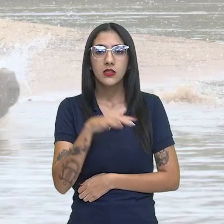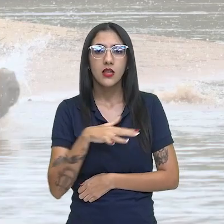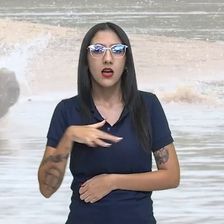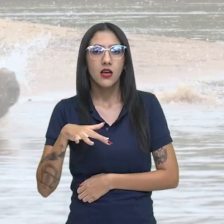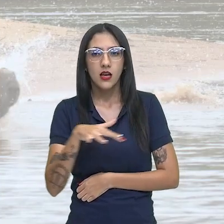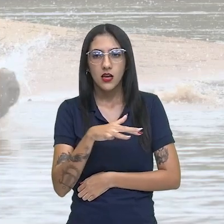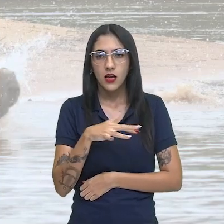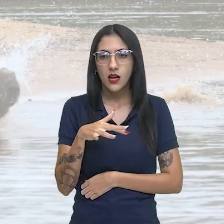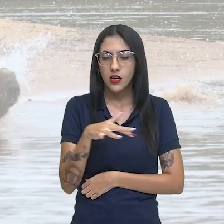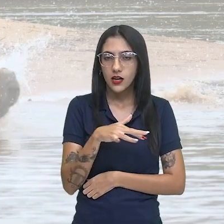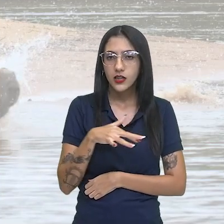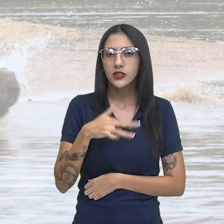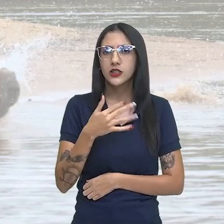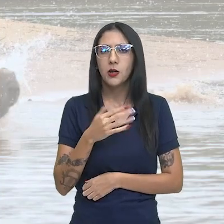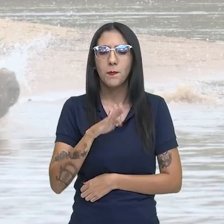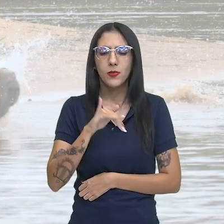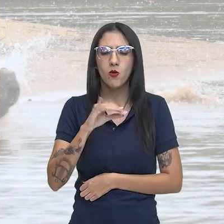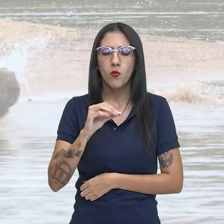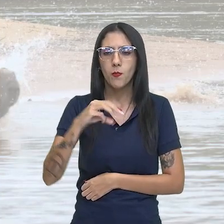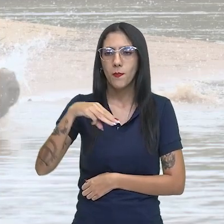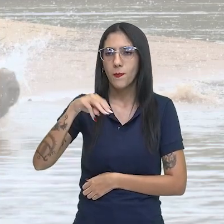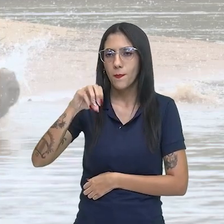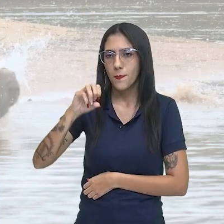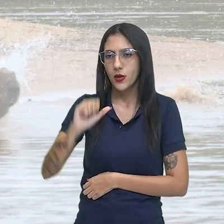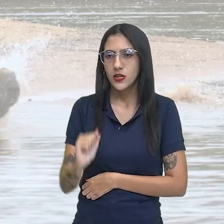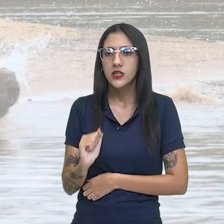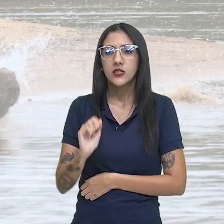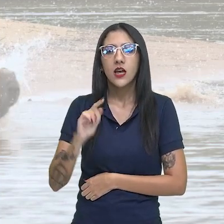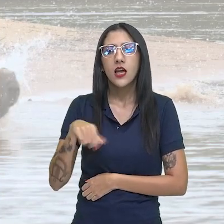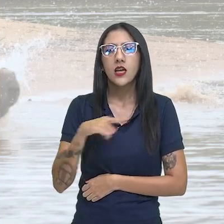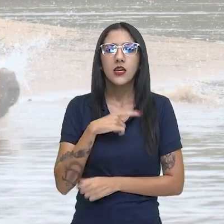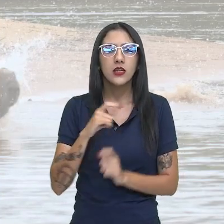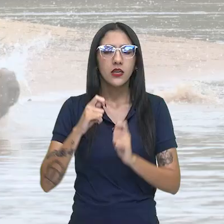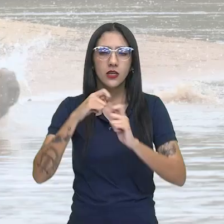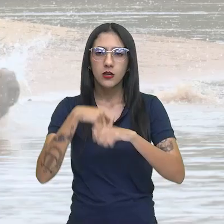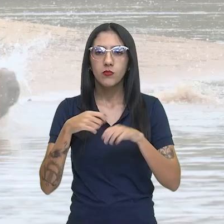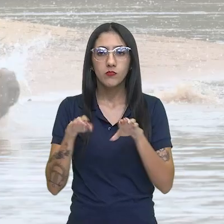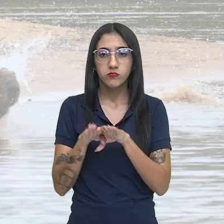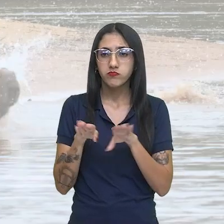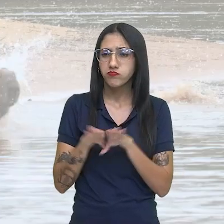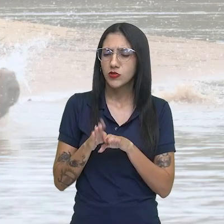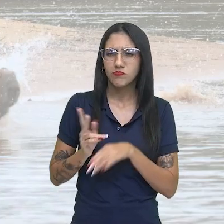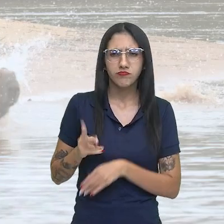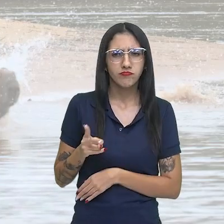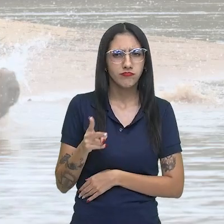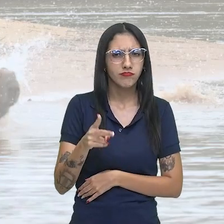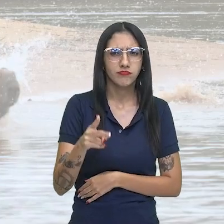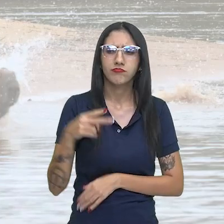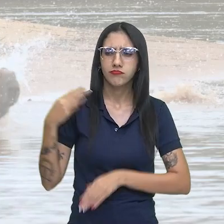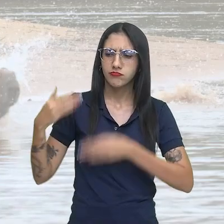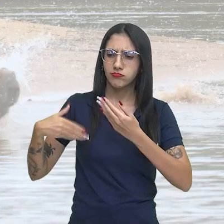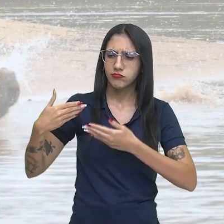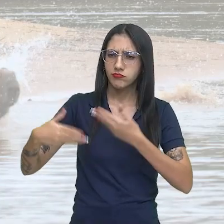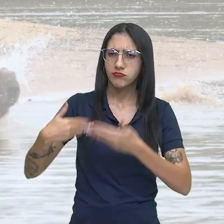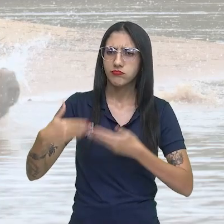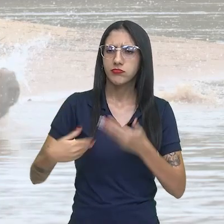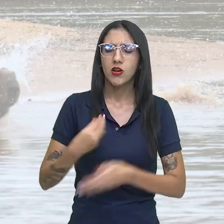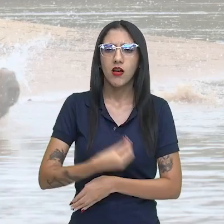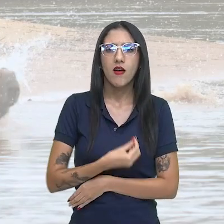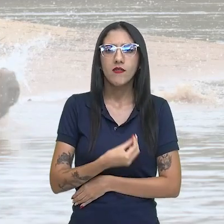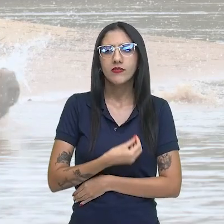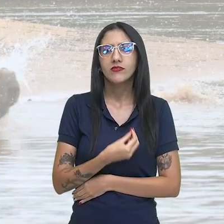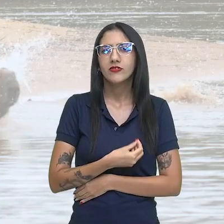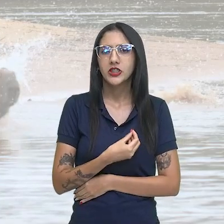nos ecossistemas, nos biomas, eles possam ali continuar, né, se manterem vivos